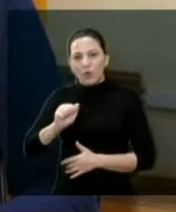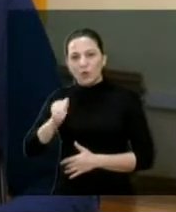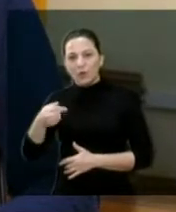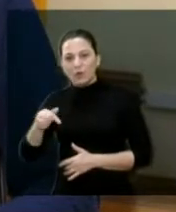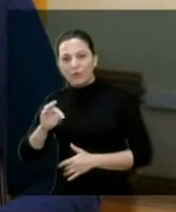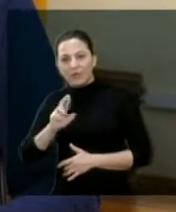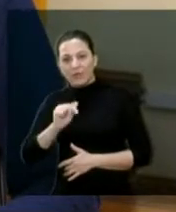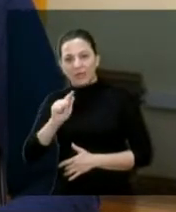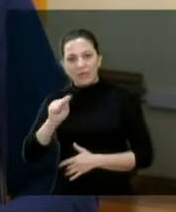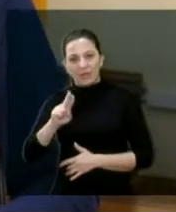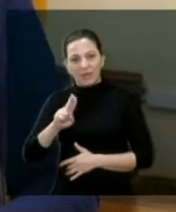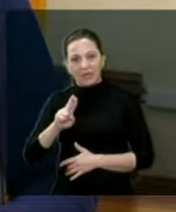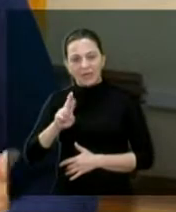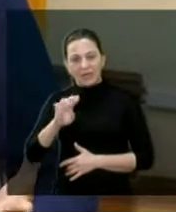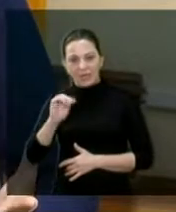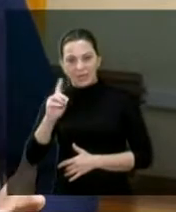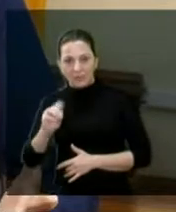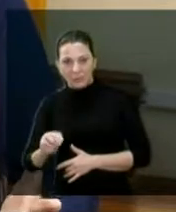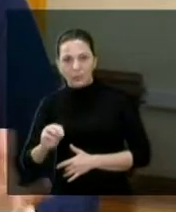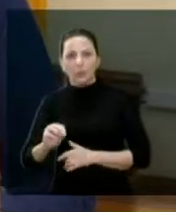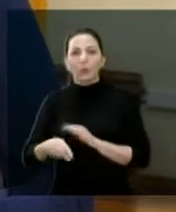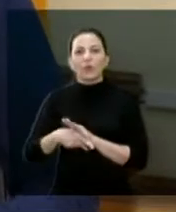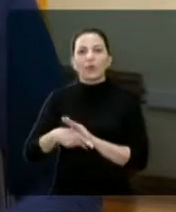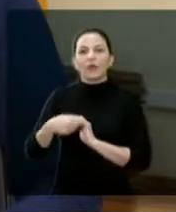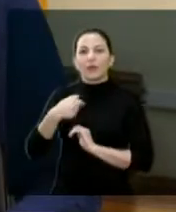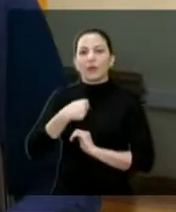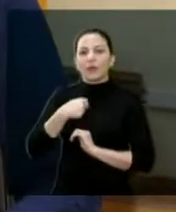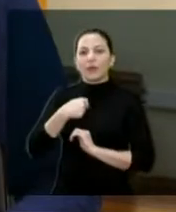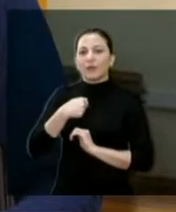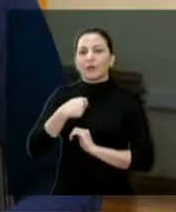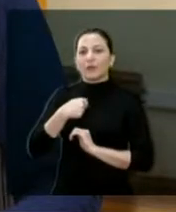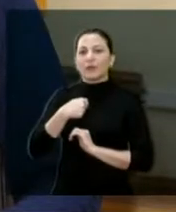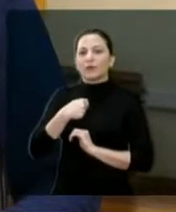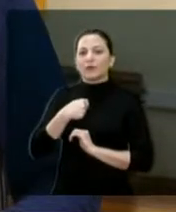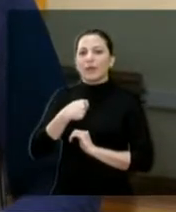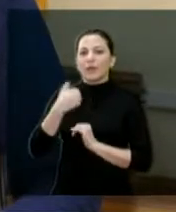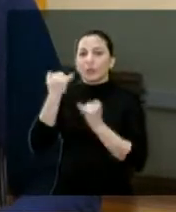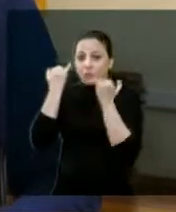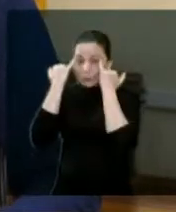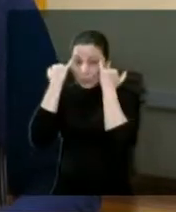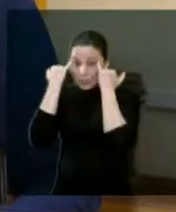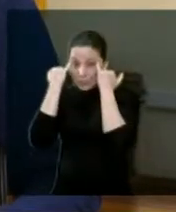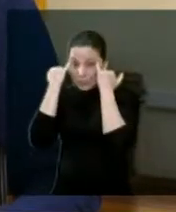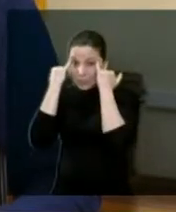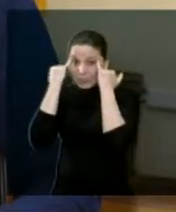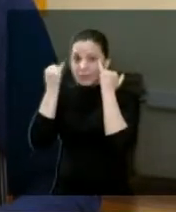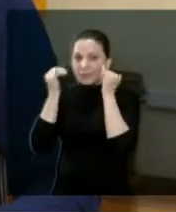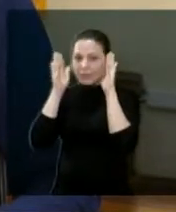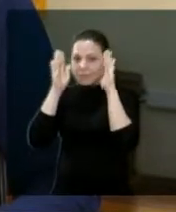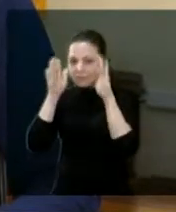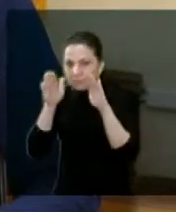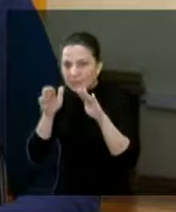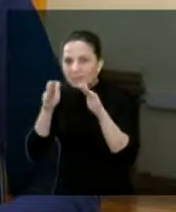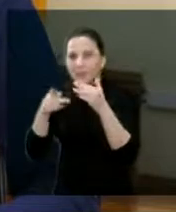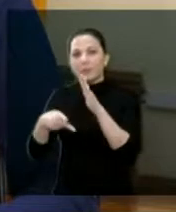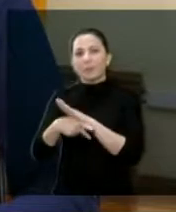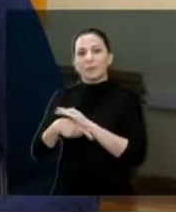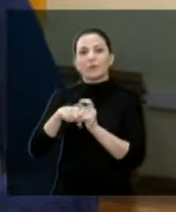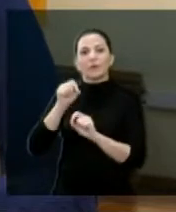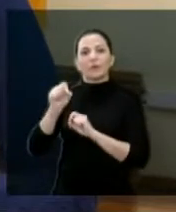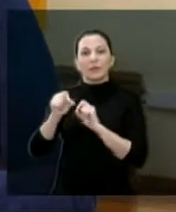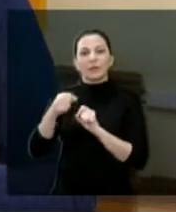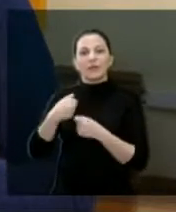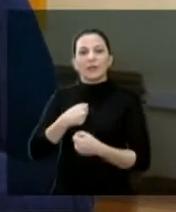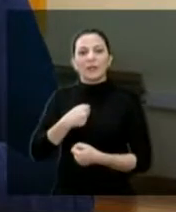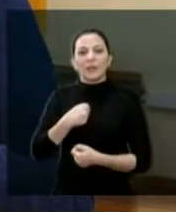Japão, e eu vi ele fazendo aquela famosa curvatura, né, do japonês, na reverência. Aí eu